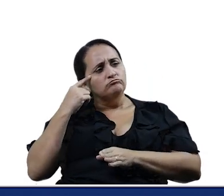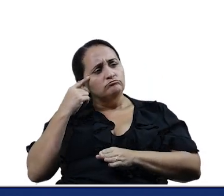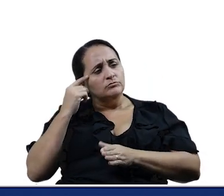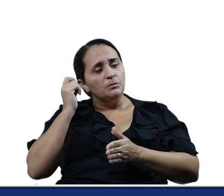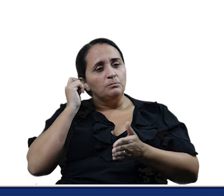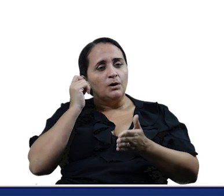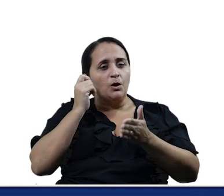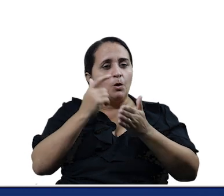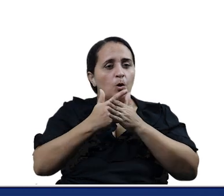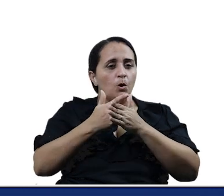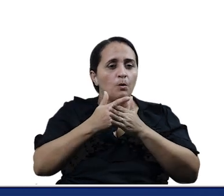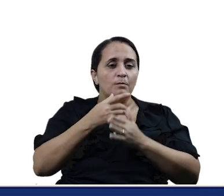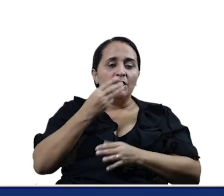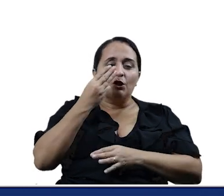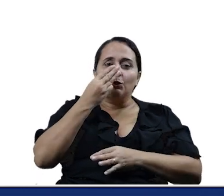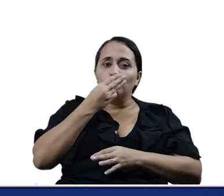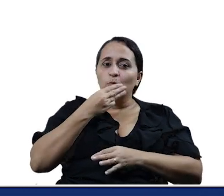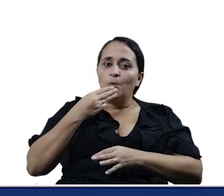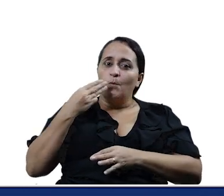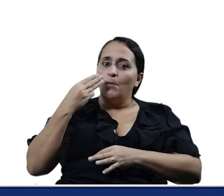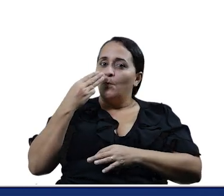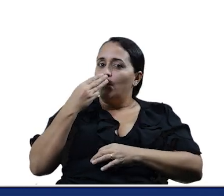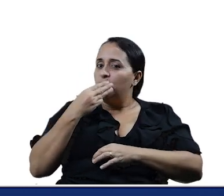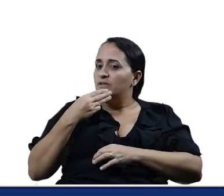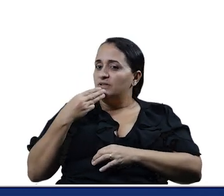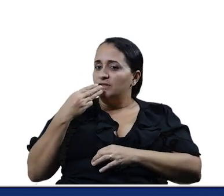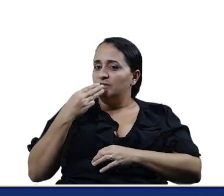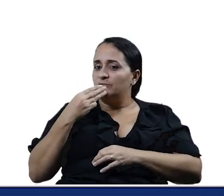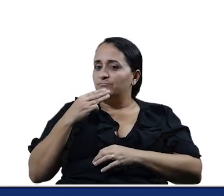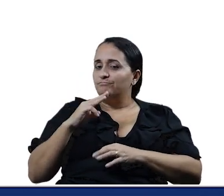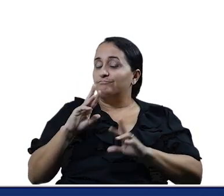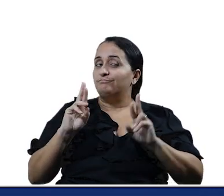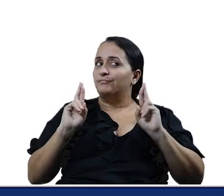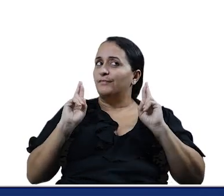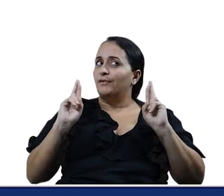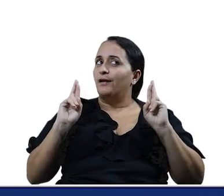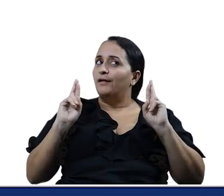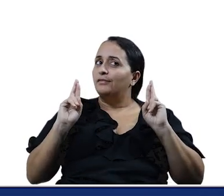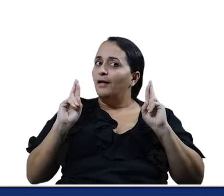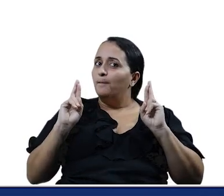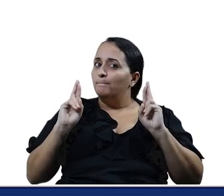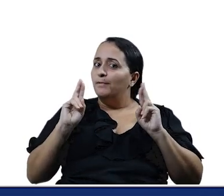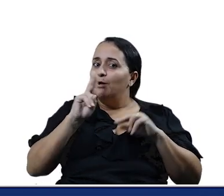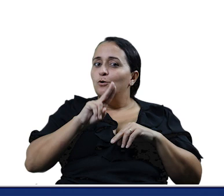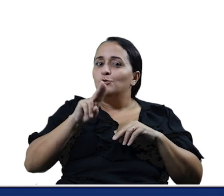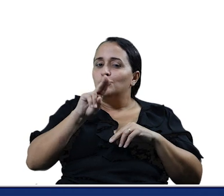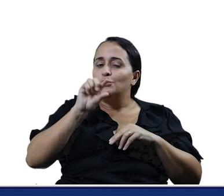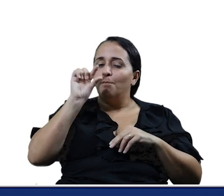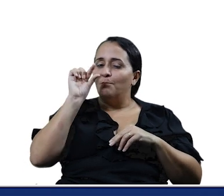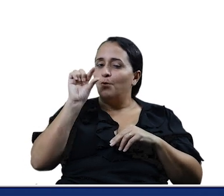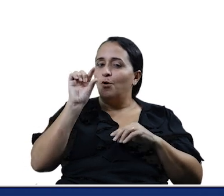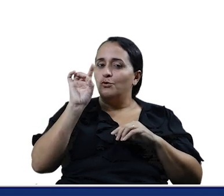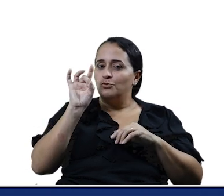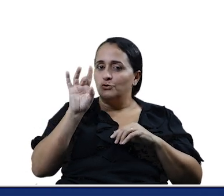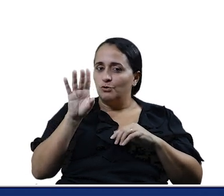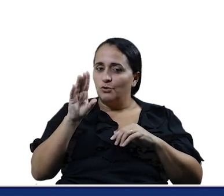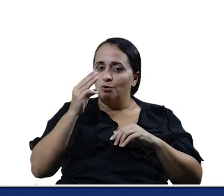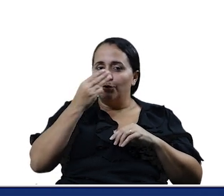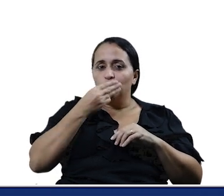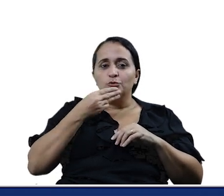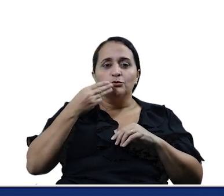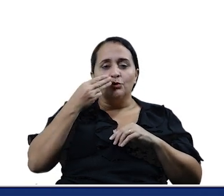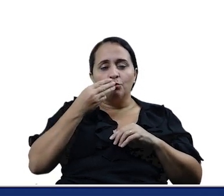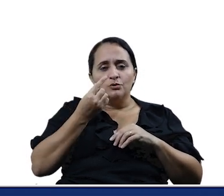doces. Ainda bem que ele usou parte do dinheiro, né? Não usou o dinheiro todo, porque sabe que a gente sempre deve poupar um